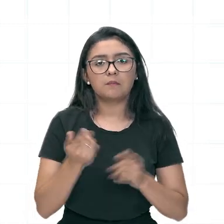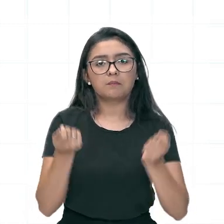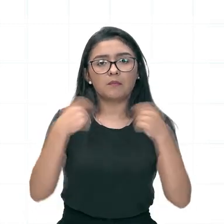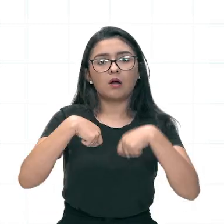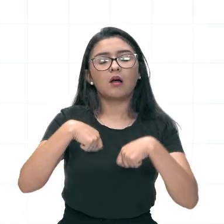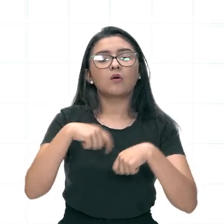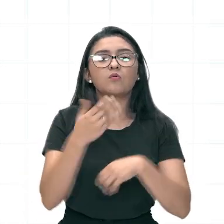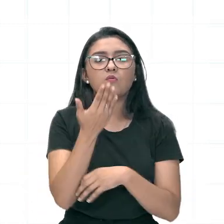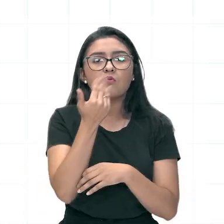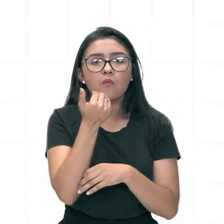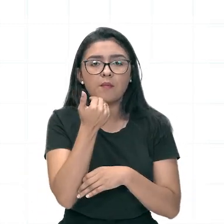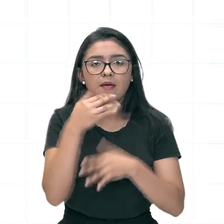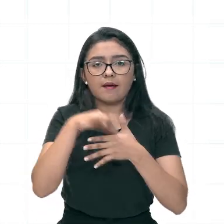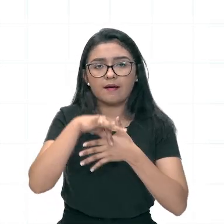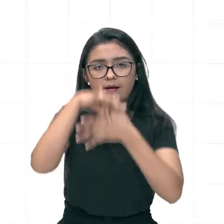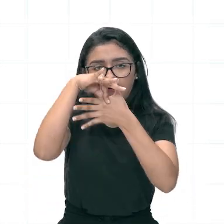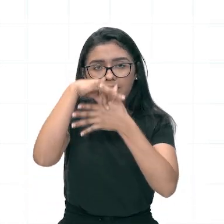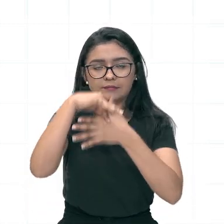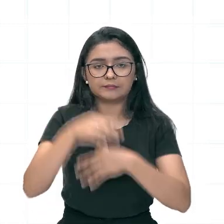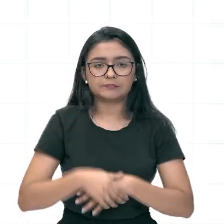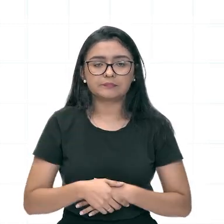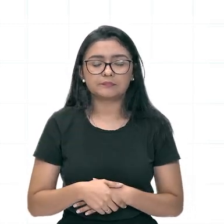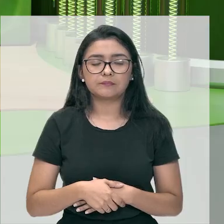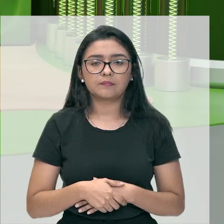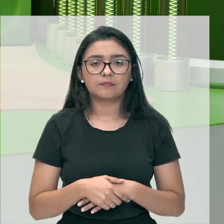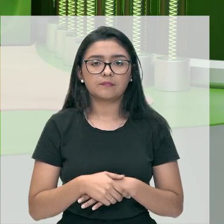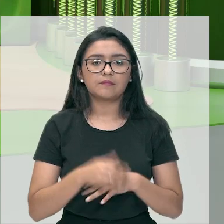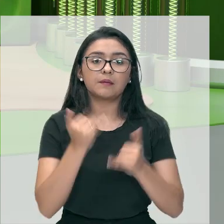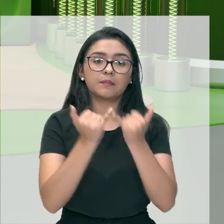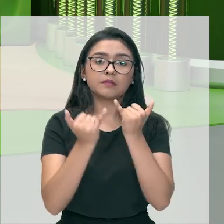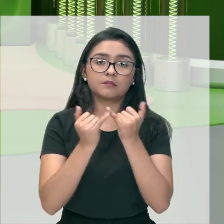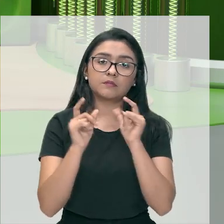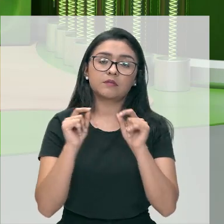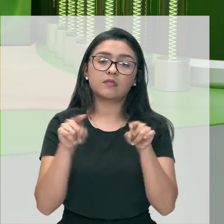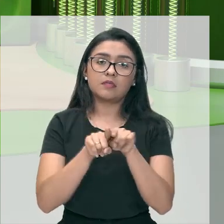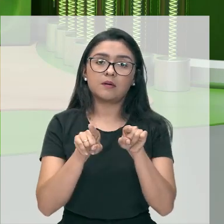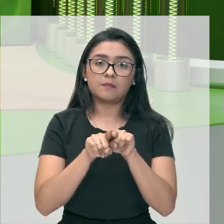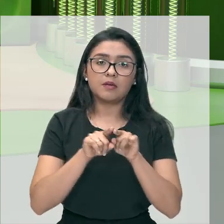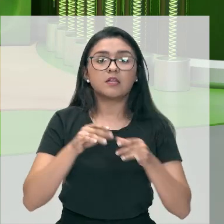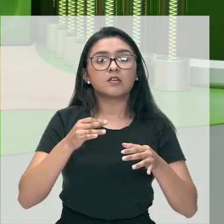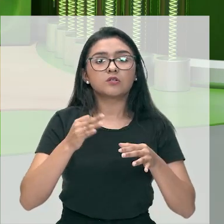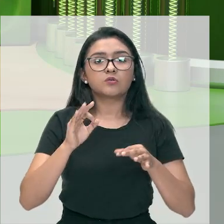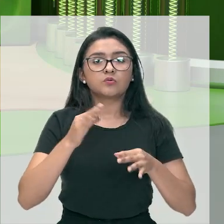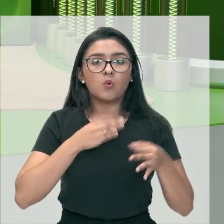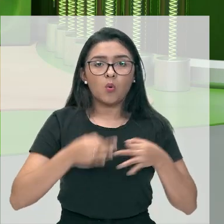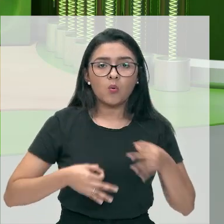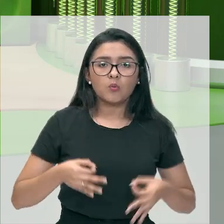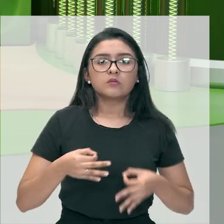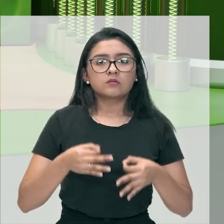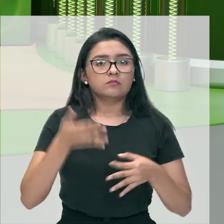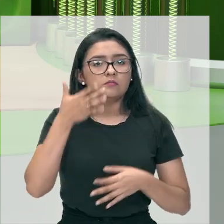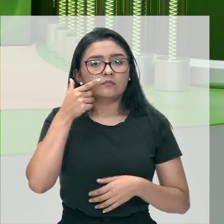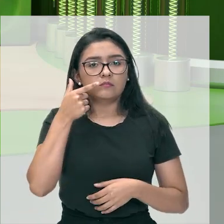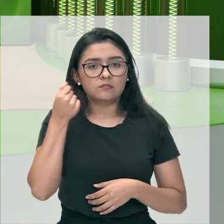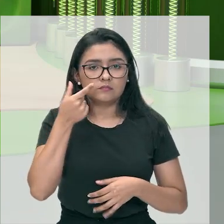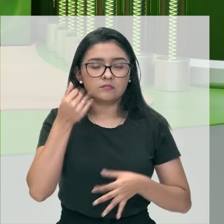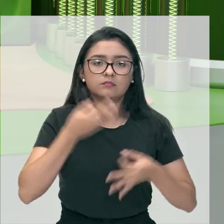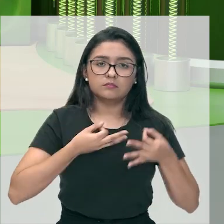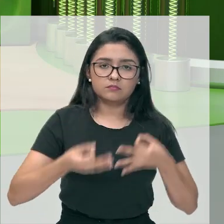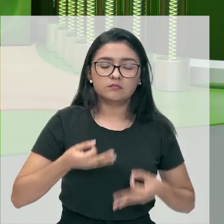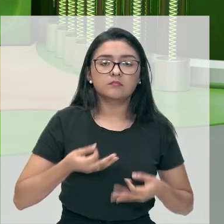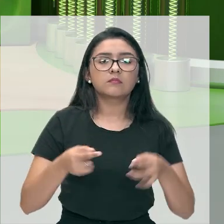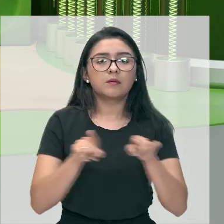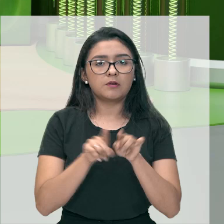né, e morder ali a carne e mastigar esse alimento. Semelhante no caso das onças também, que a gente já pôde observar algumas